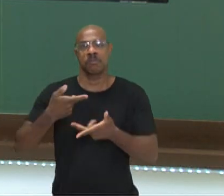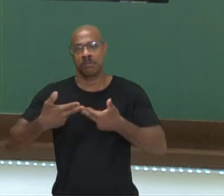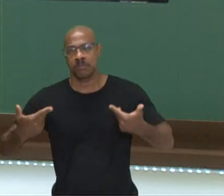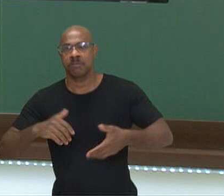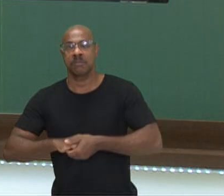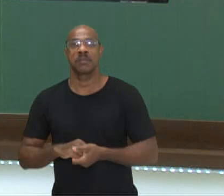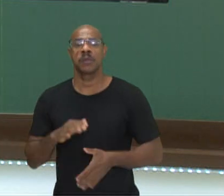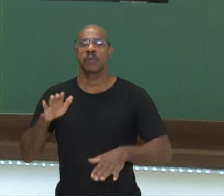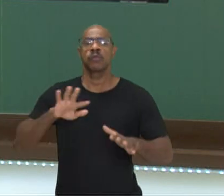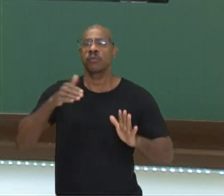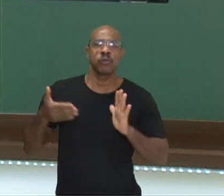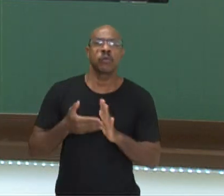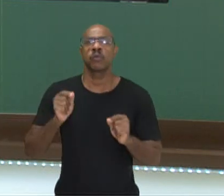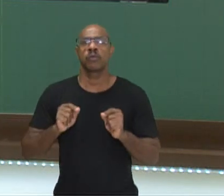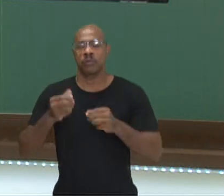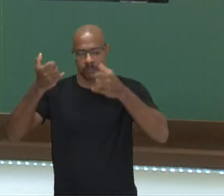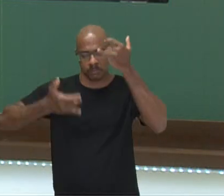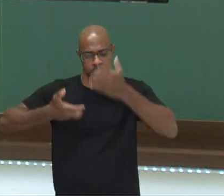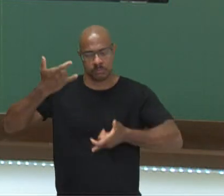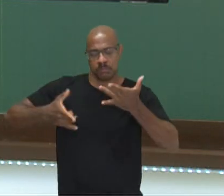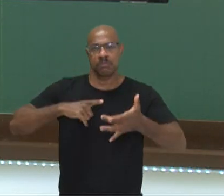aquelas explicações e motivos que você